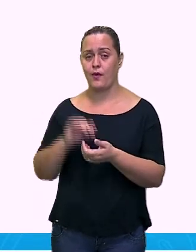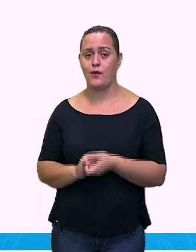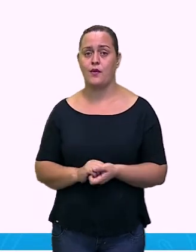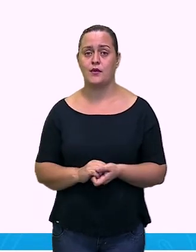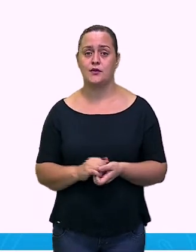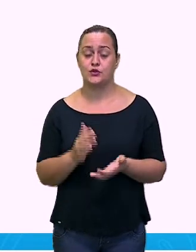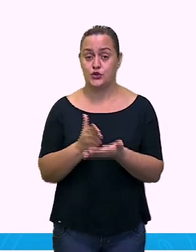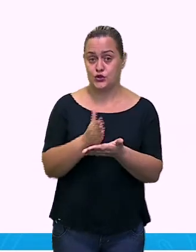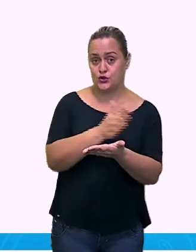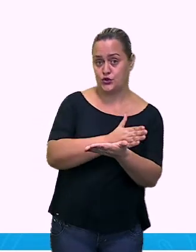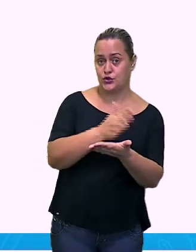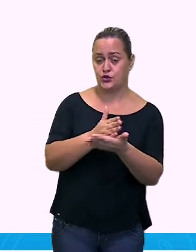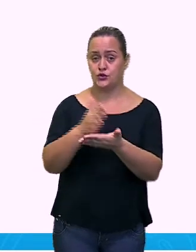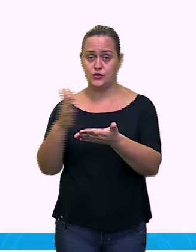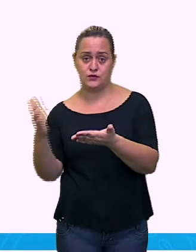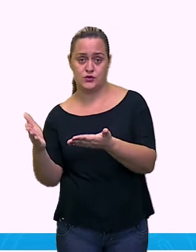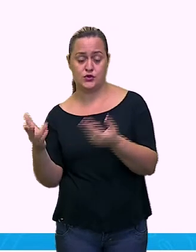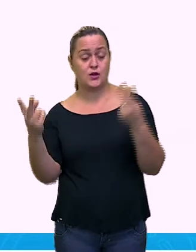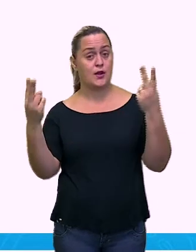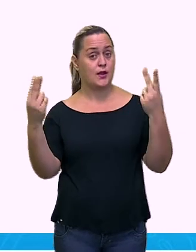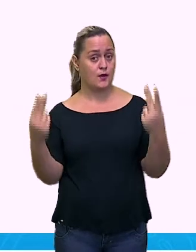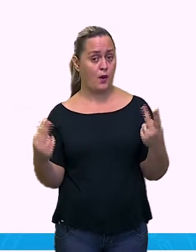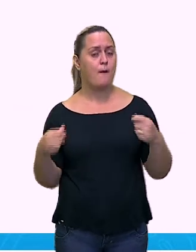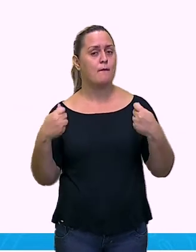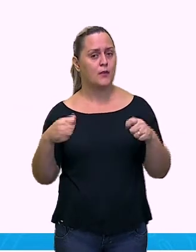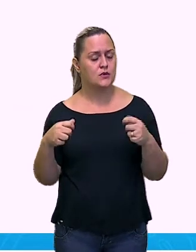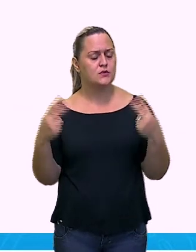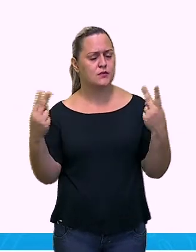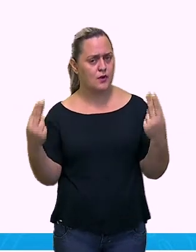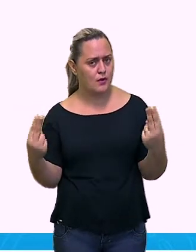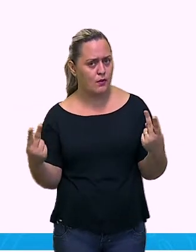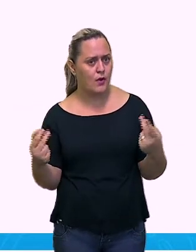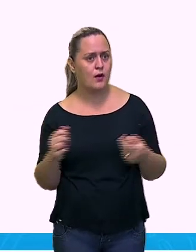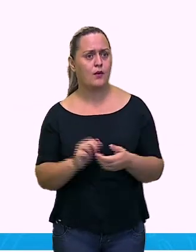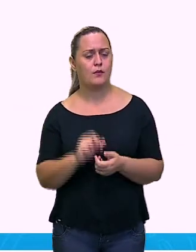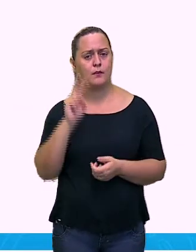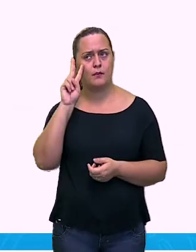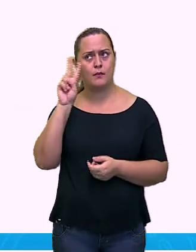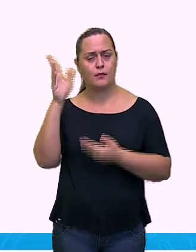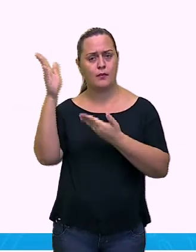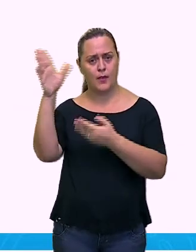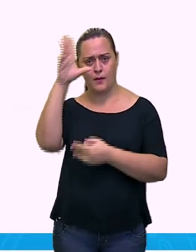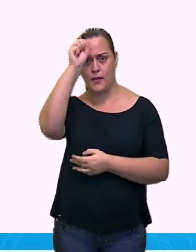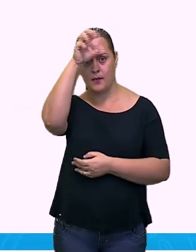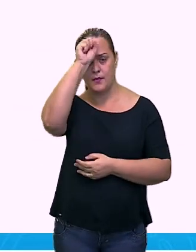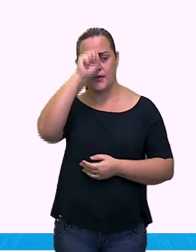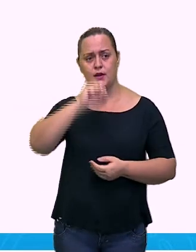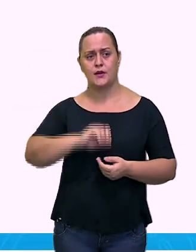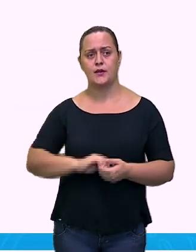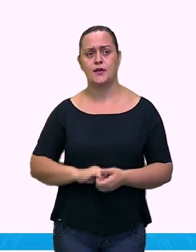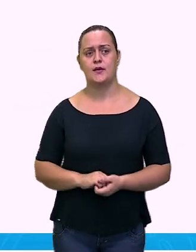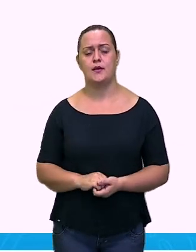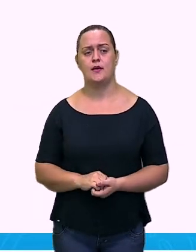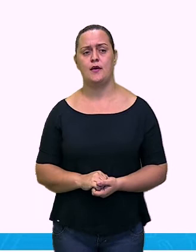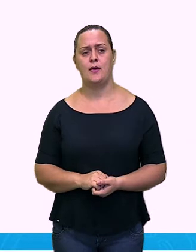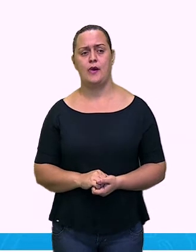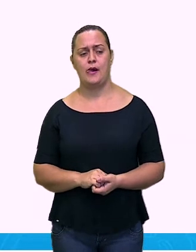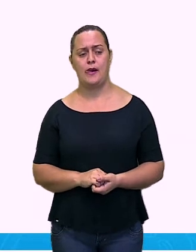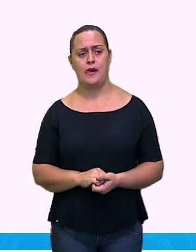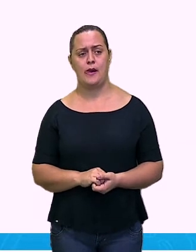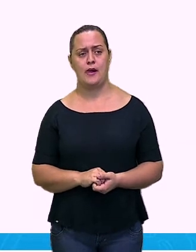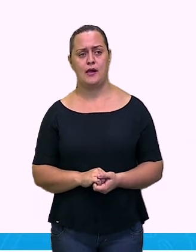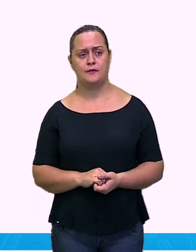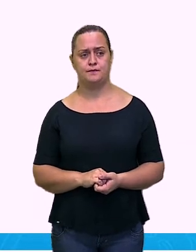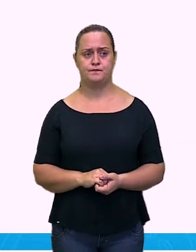para cá é um para cá um para cá um para